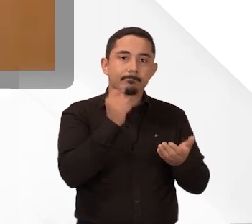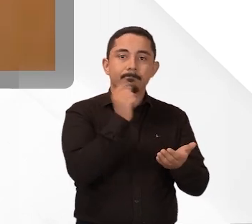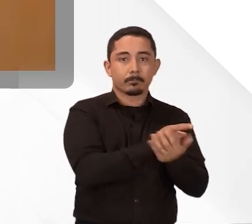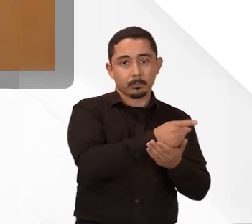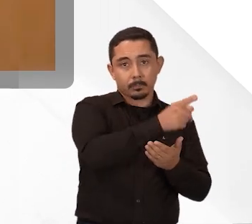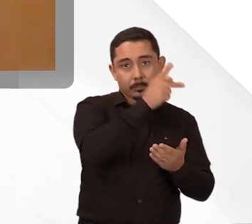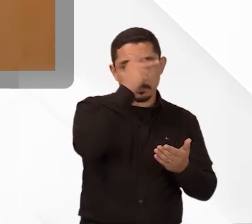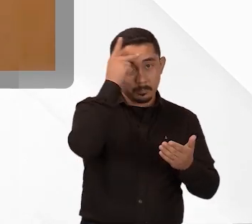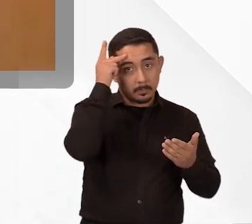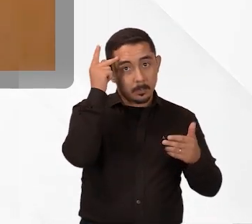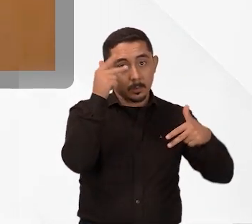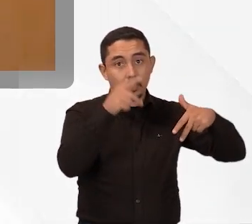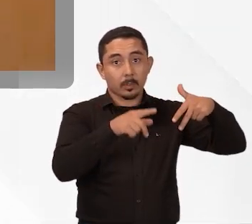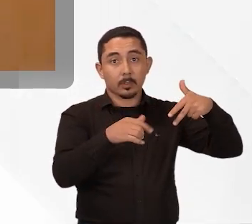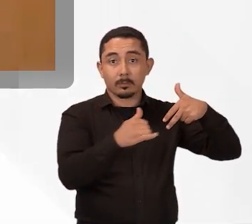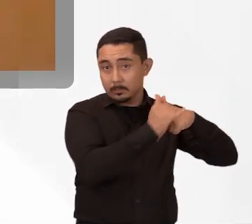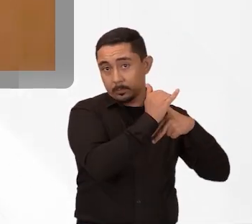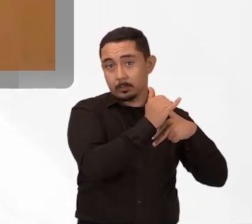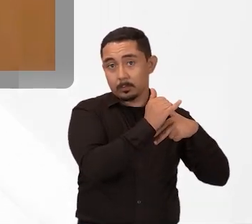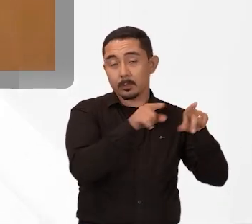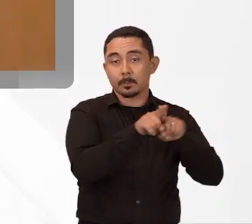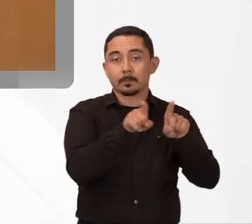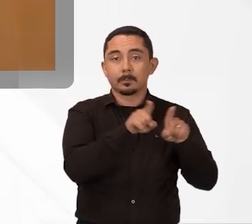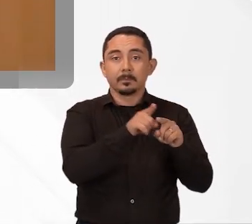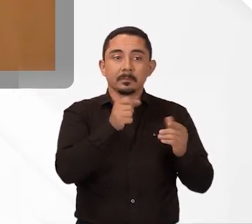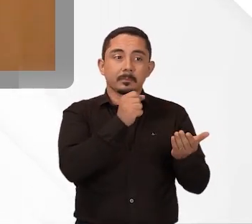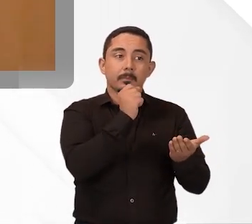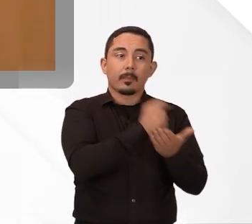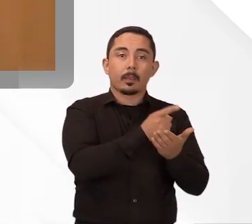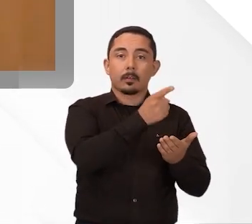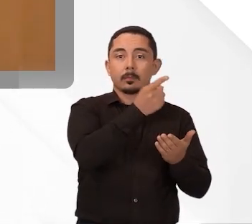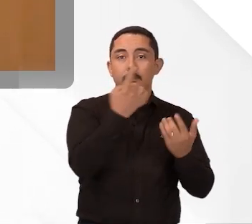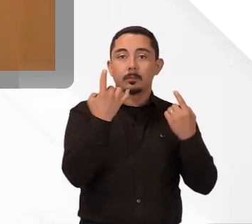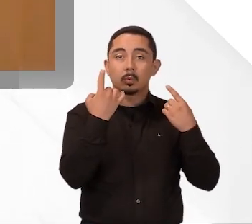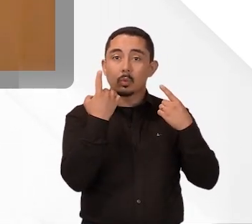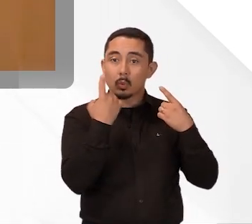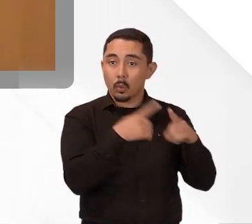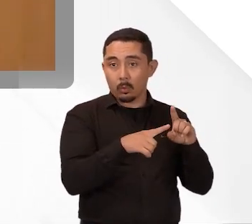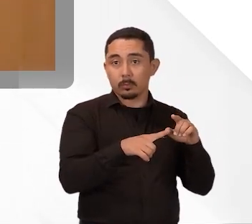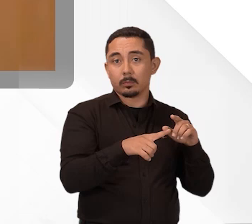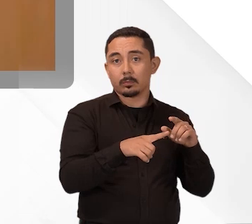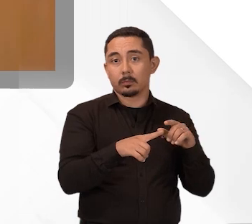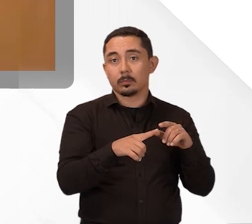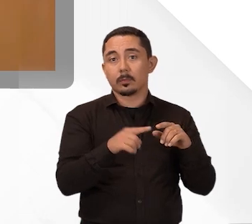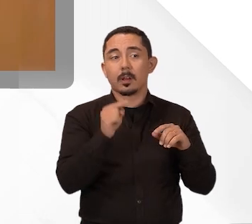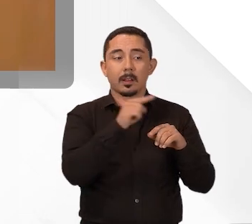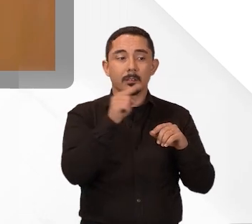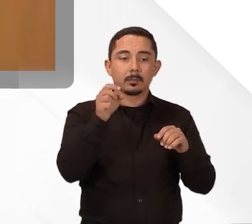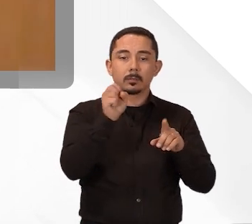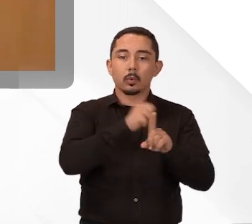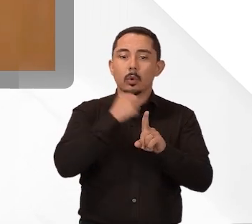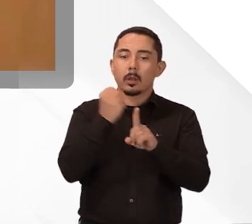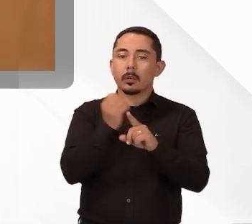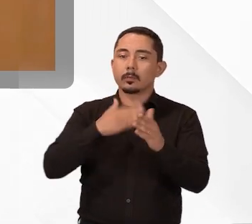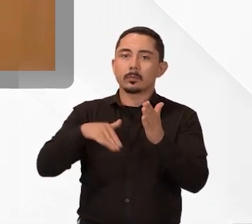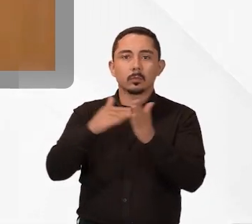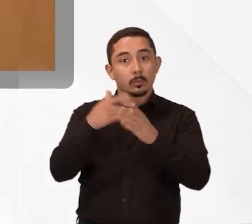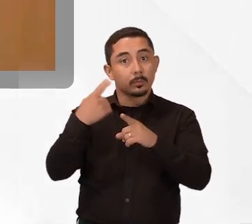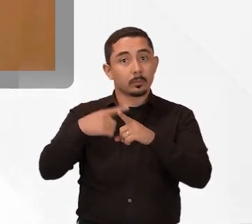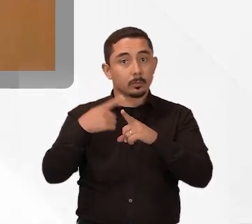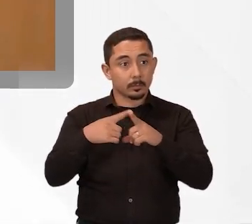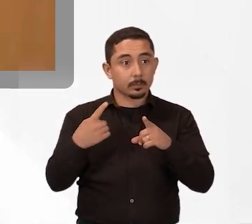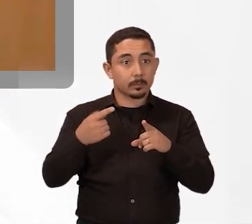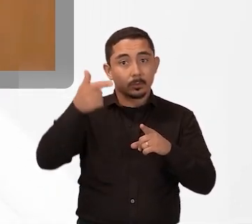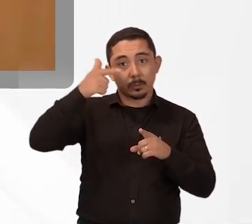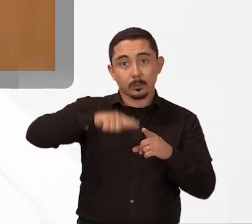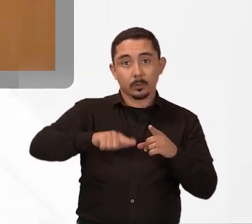vítima e também terá que efetuar uma indenização pelo dano moral coletivo que causou a toda a sociedade, né, justamente